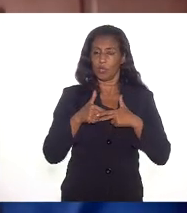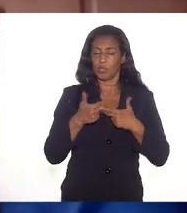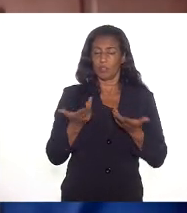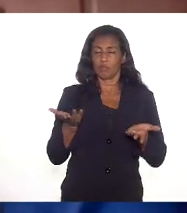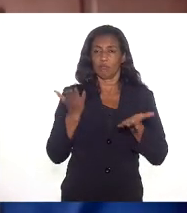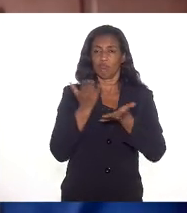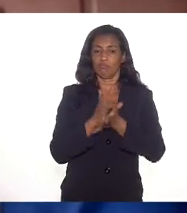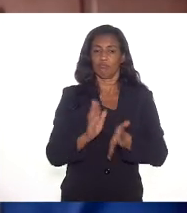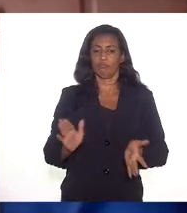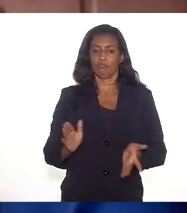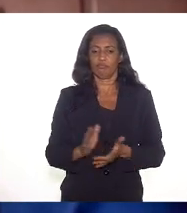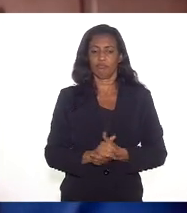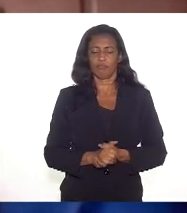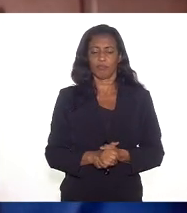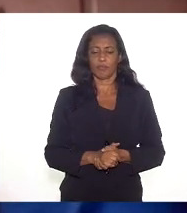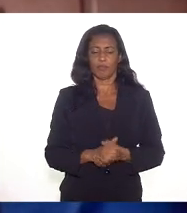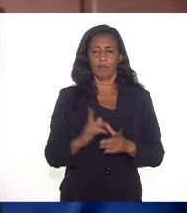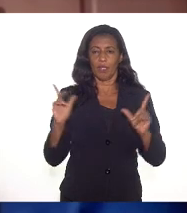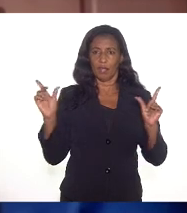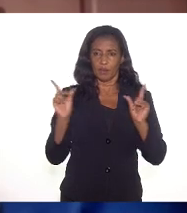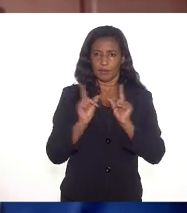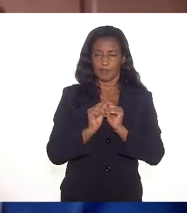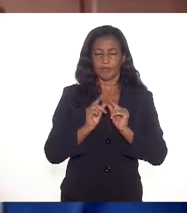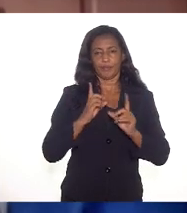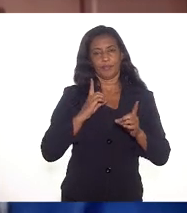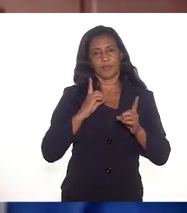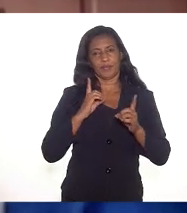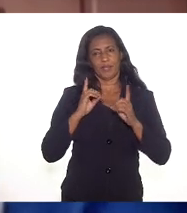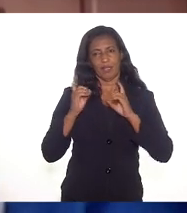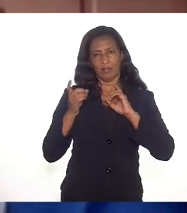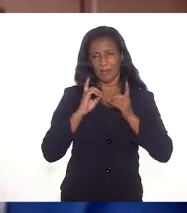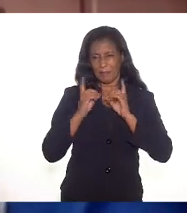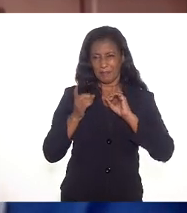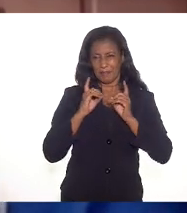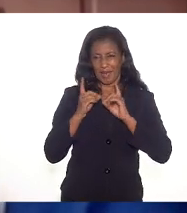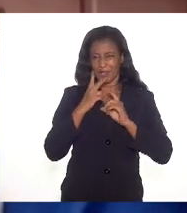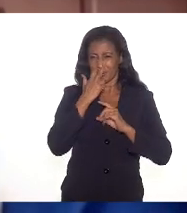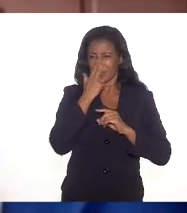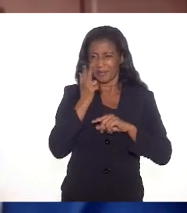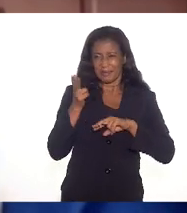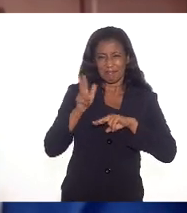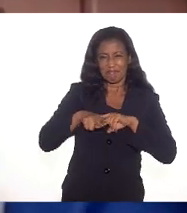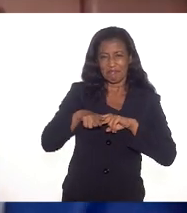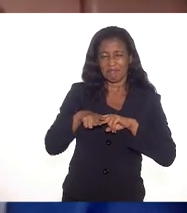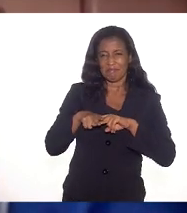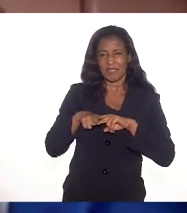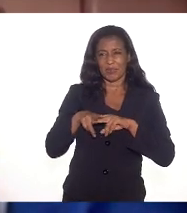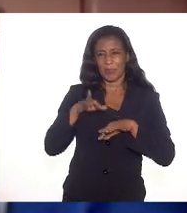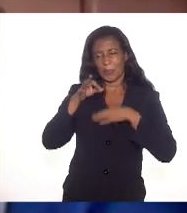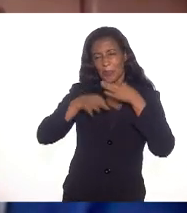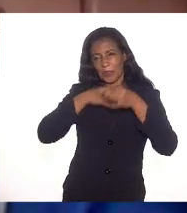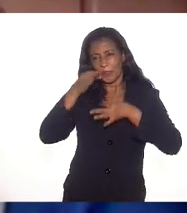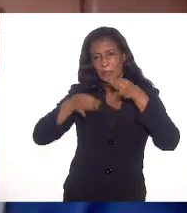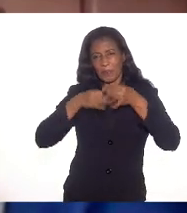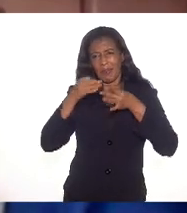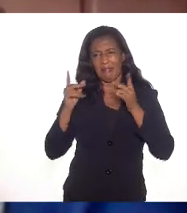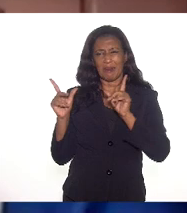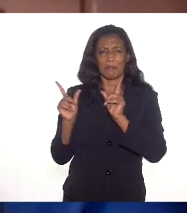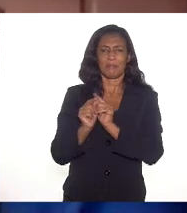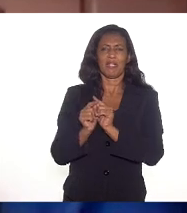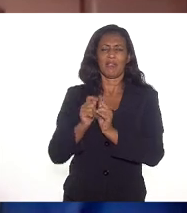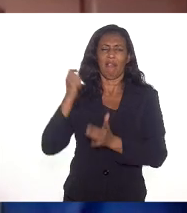acaba, por vezes, reduzindo o debate e ficando presos a questões como essas, que são mínimas